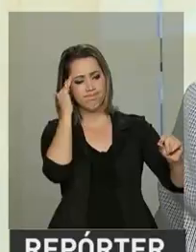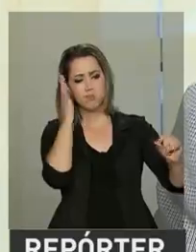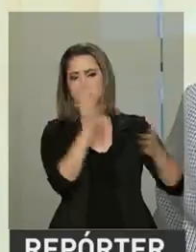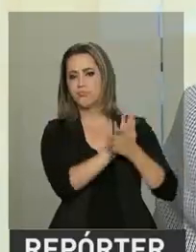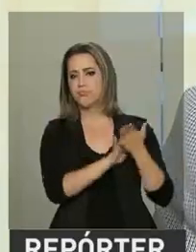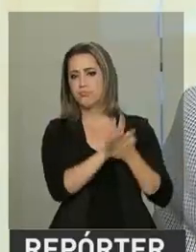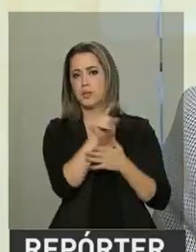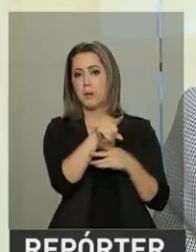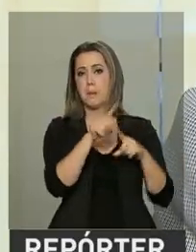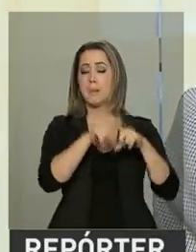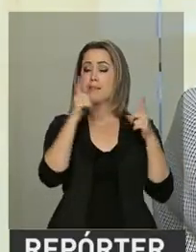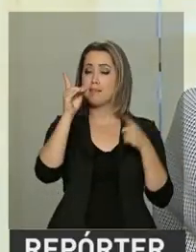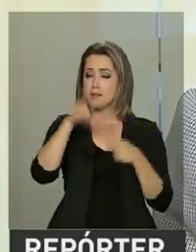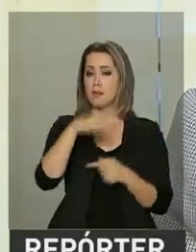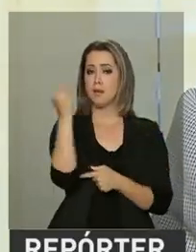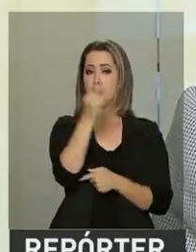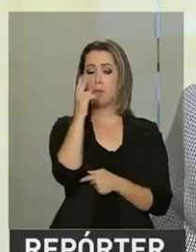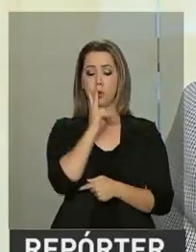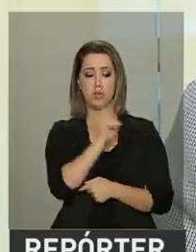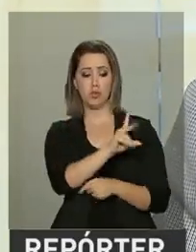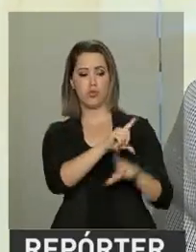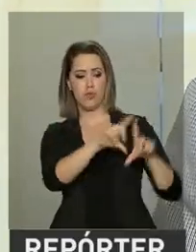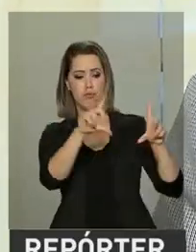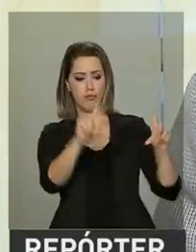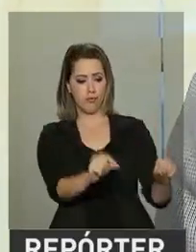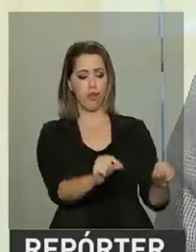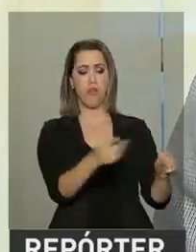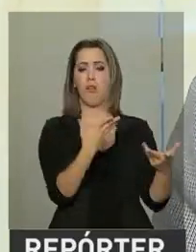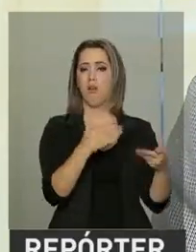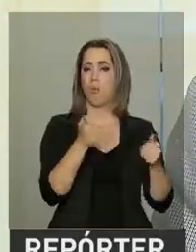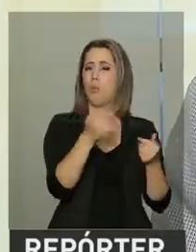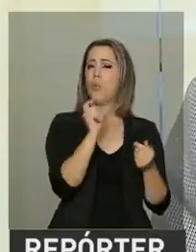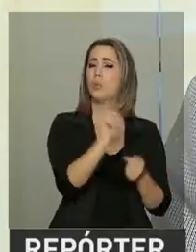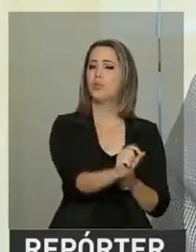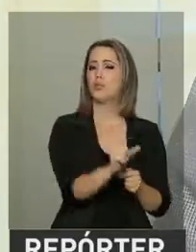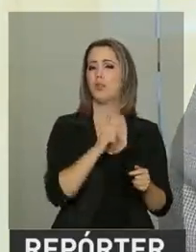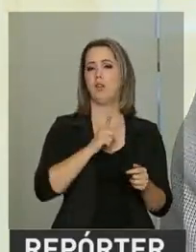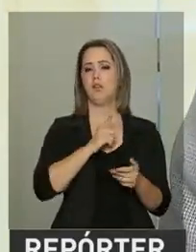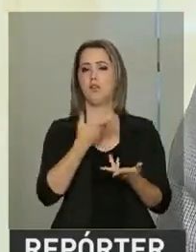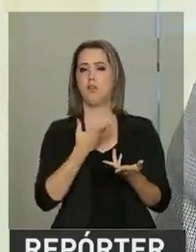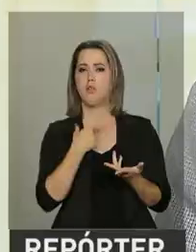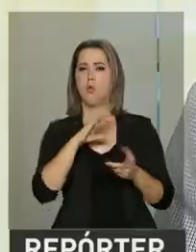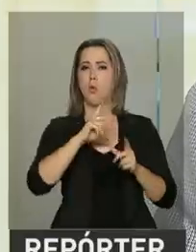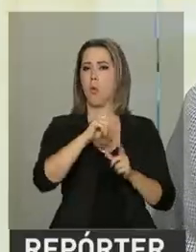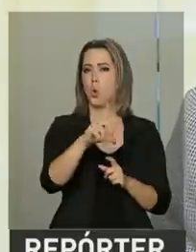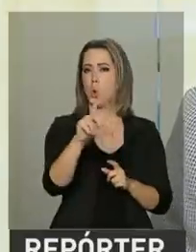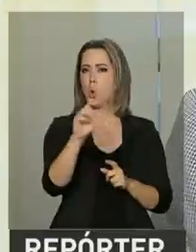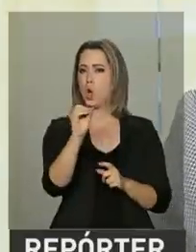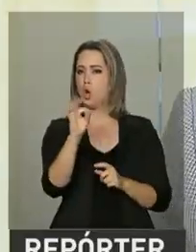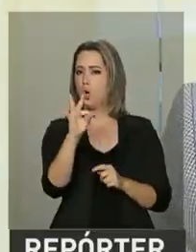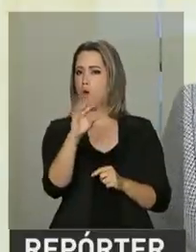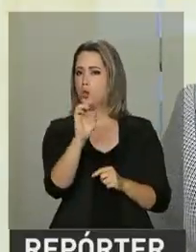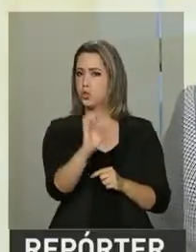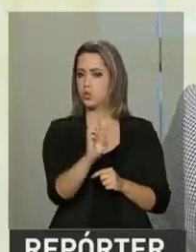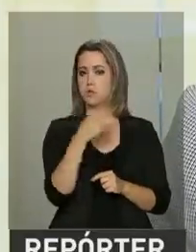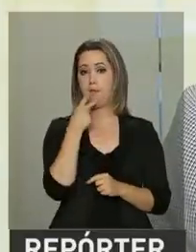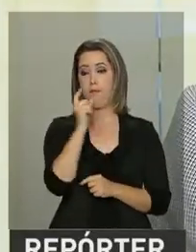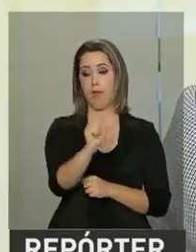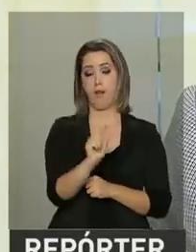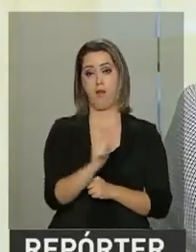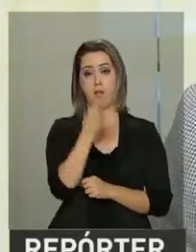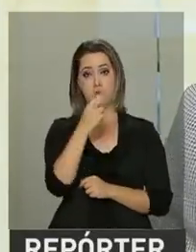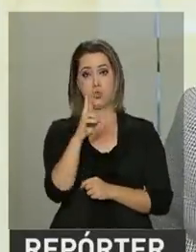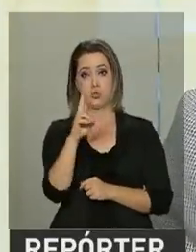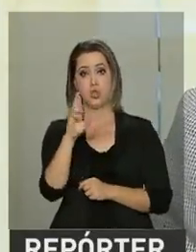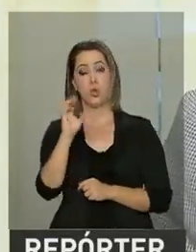rótulo, veja o prazo de validade, veja qual é a composição daquele produto, o seu lote. E quando ele ouvir falar de um